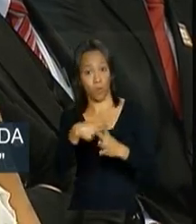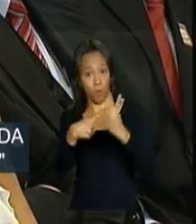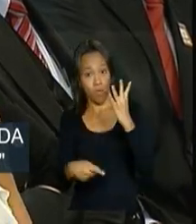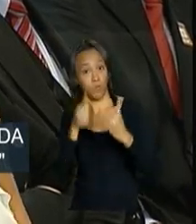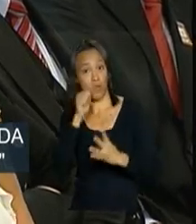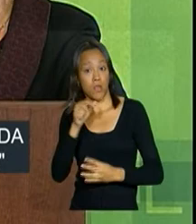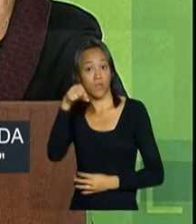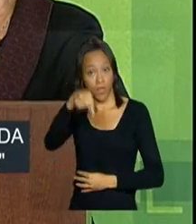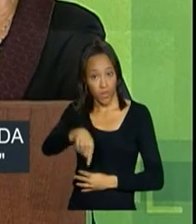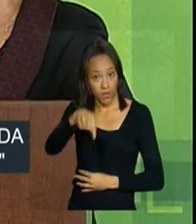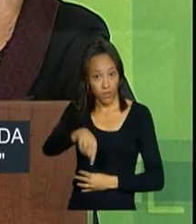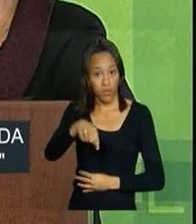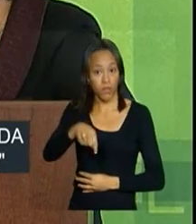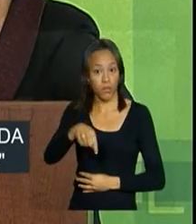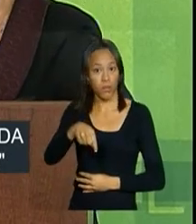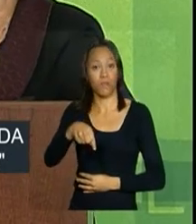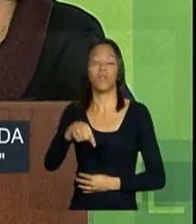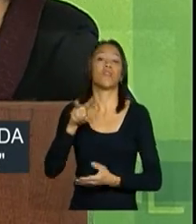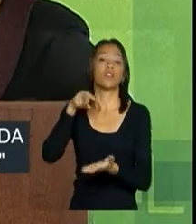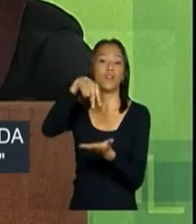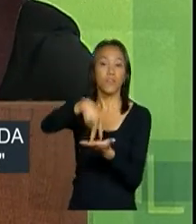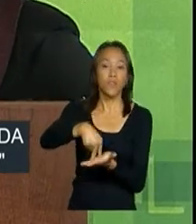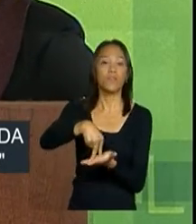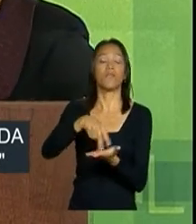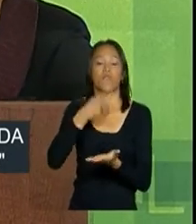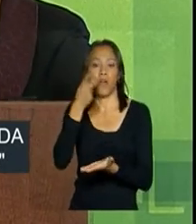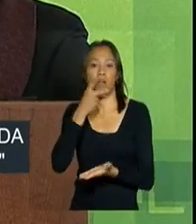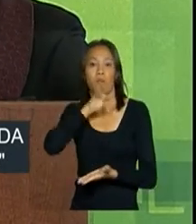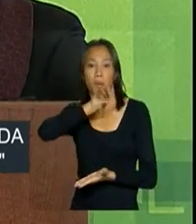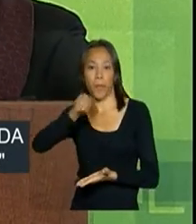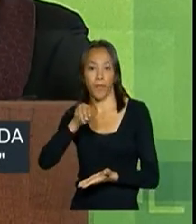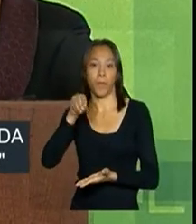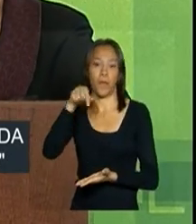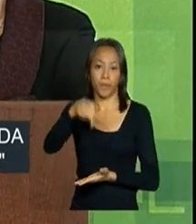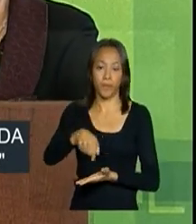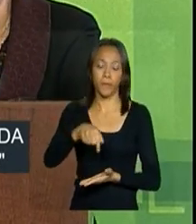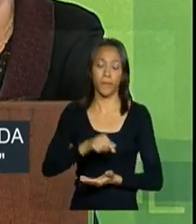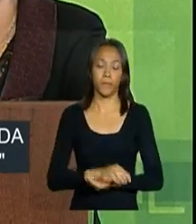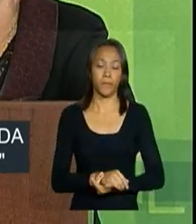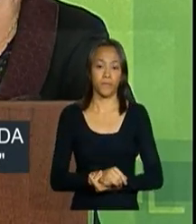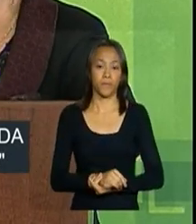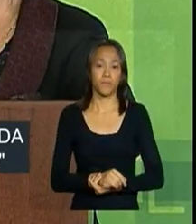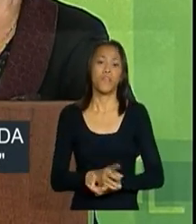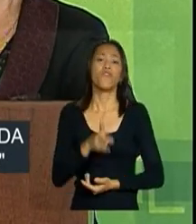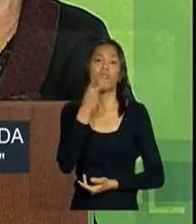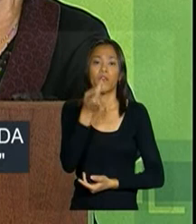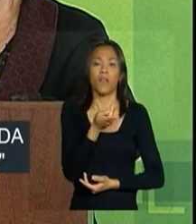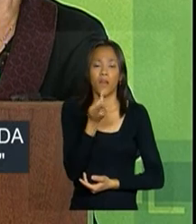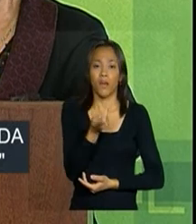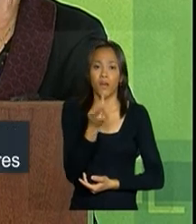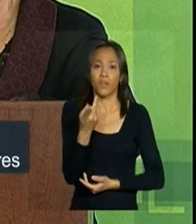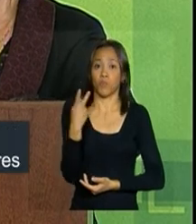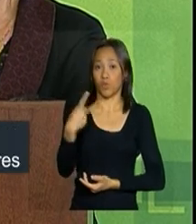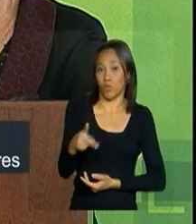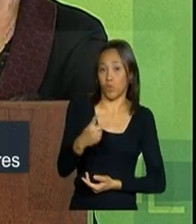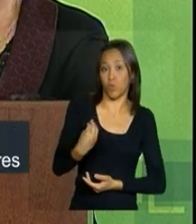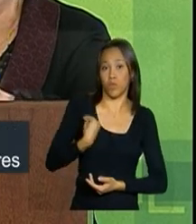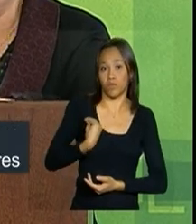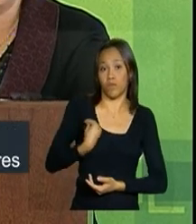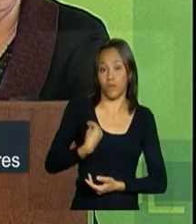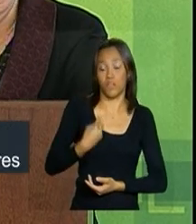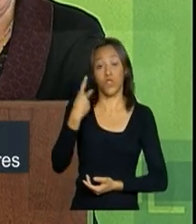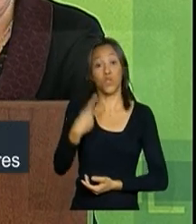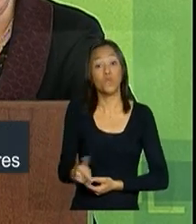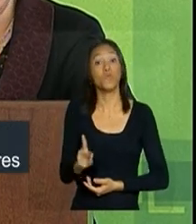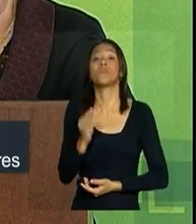mulheres que estão que estiveram estão aqui conosco nos disseram sobre a sua vida